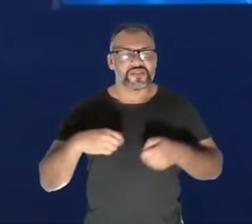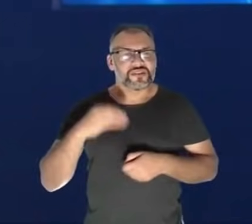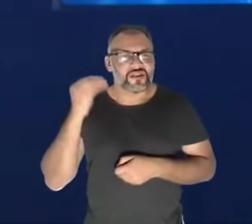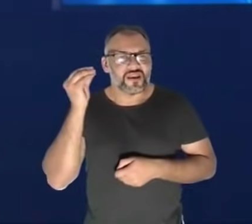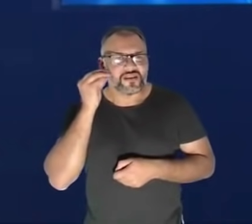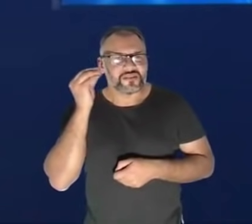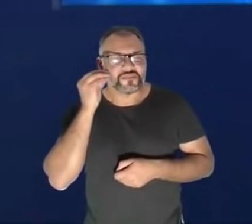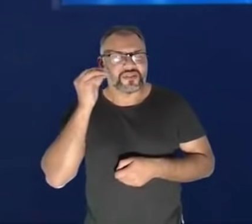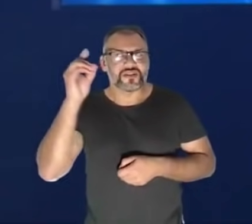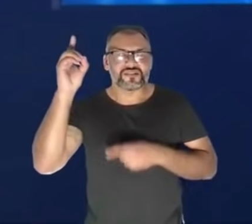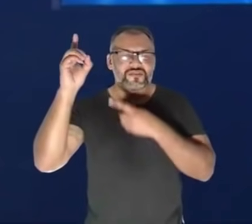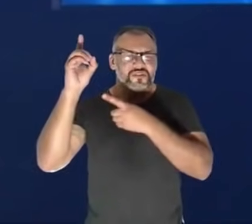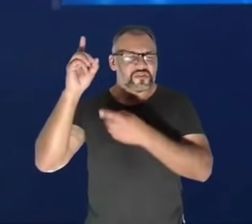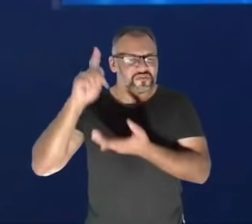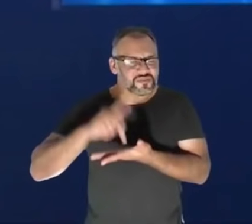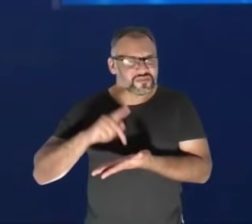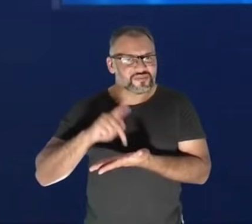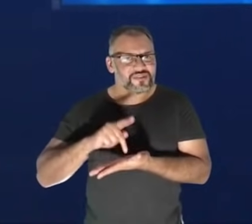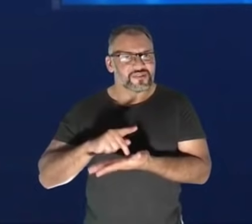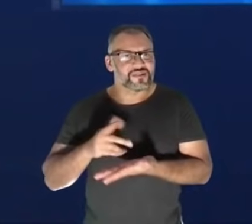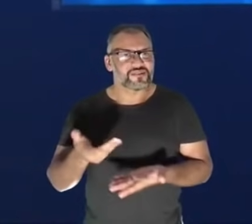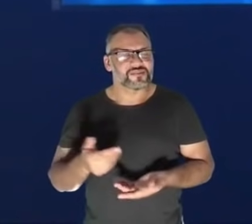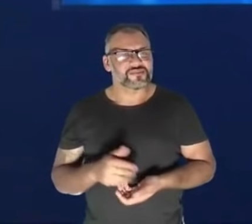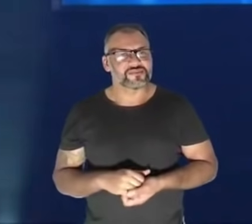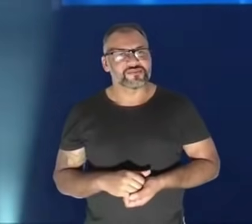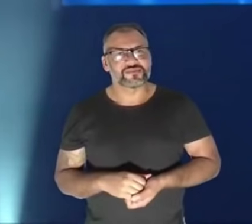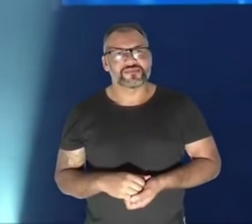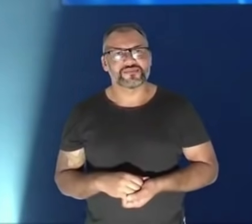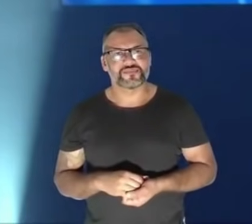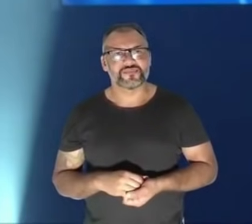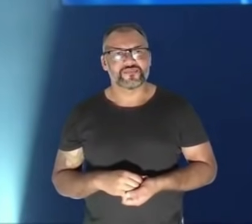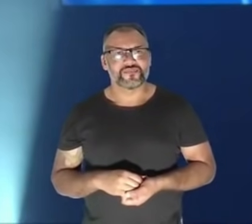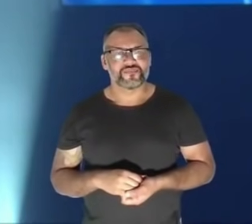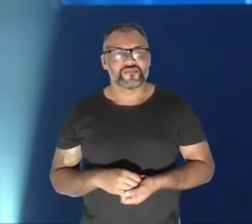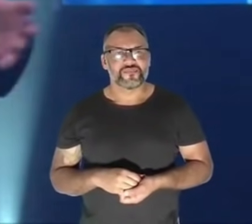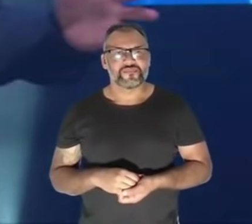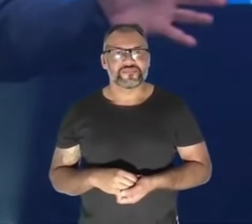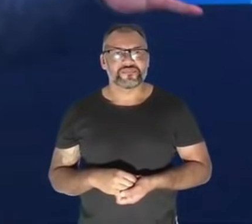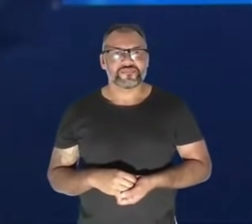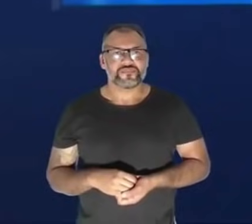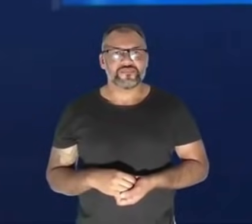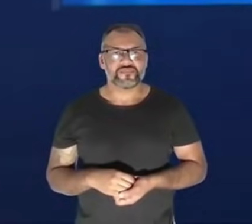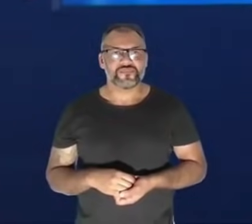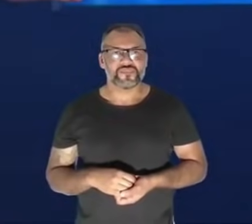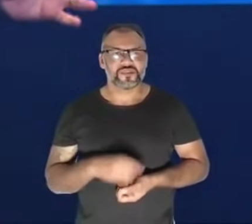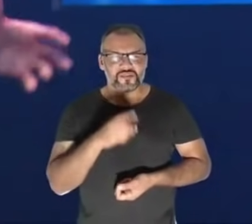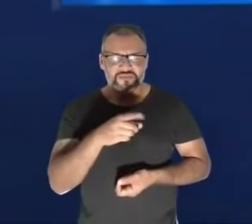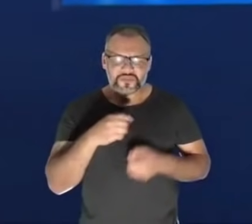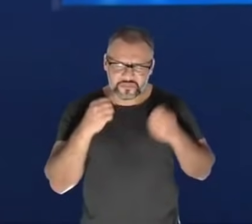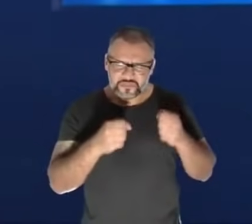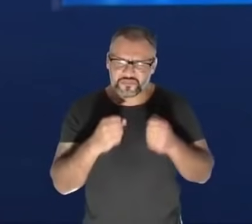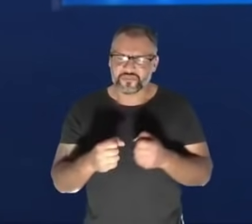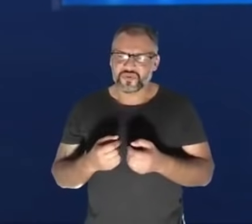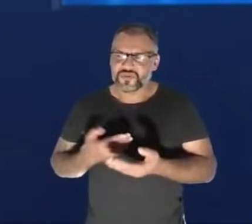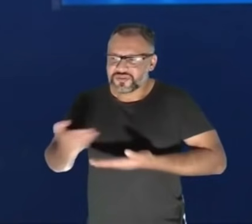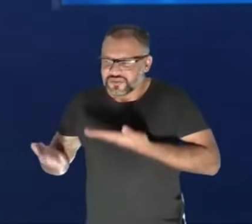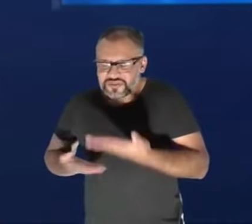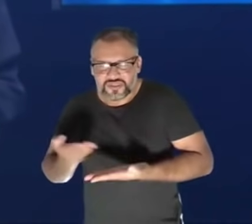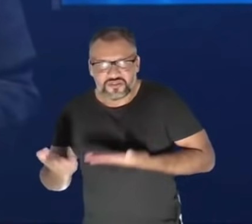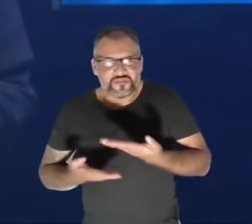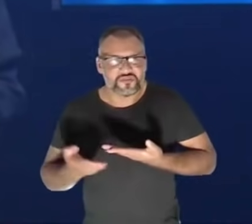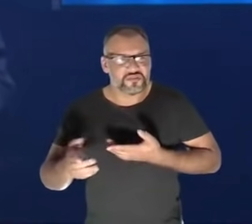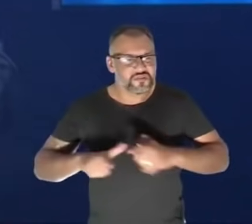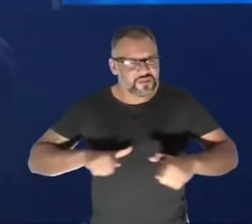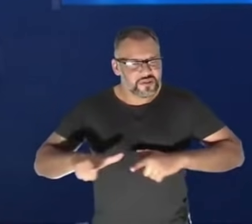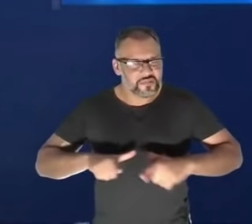deus eu quero estimular você a servir a trabalhar na casa de Deus e faz